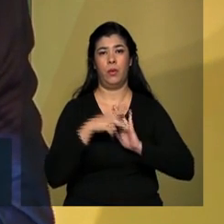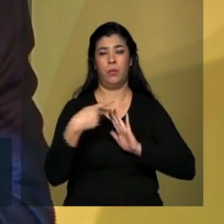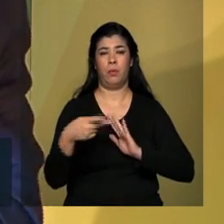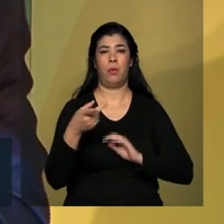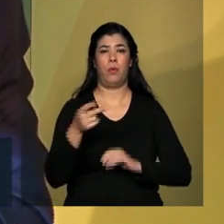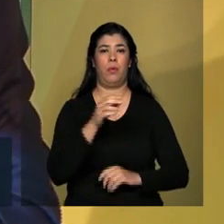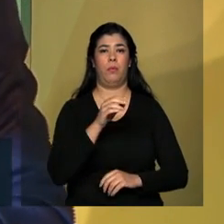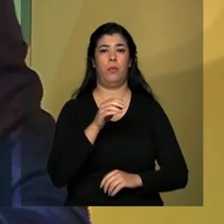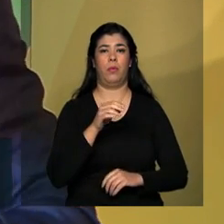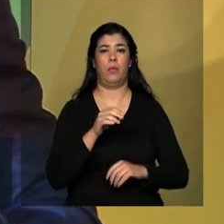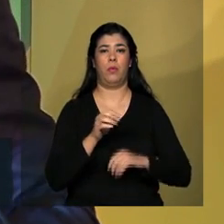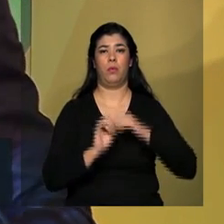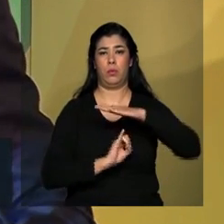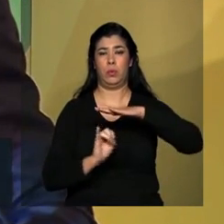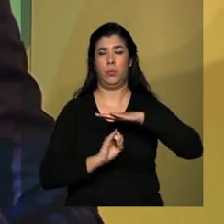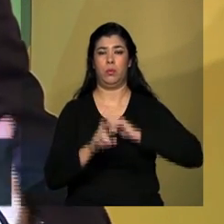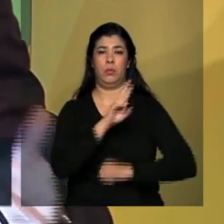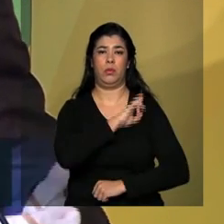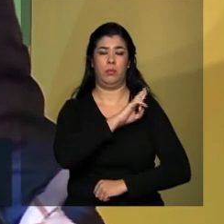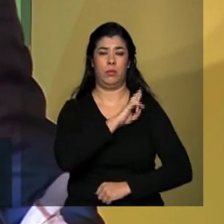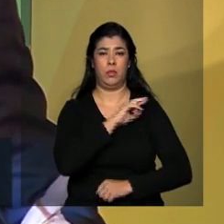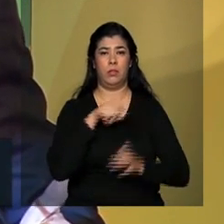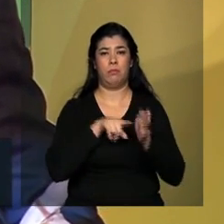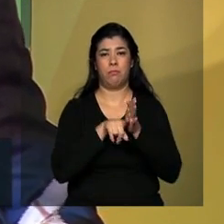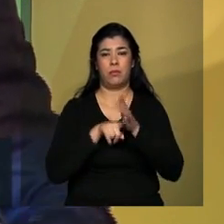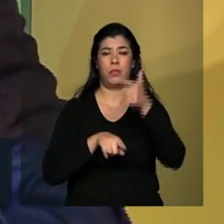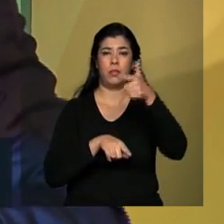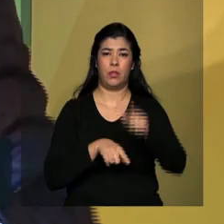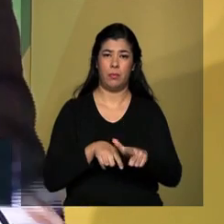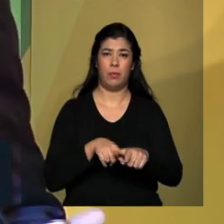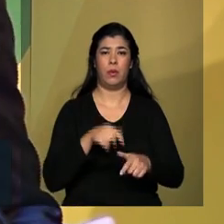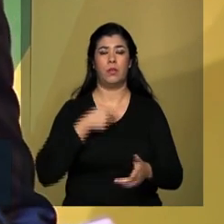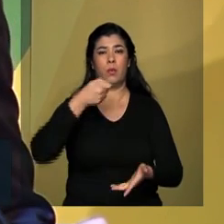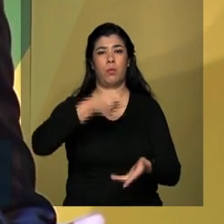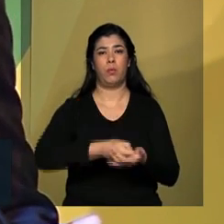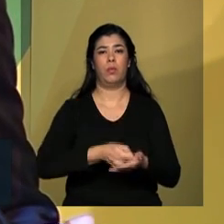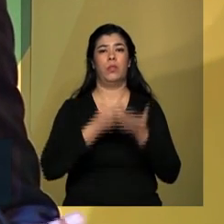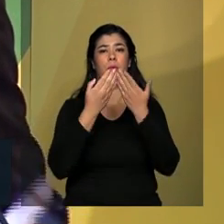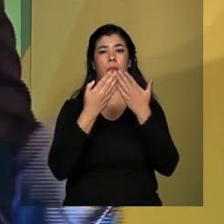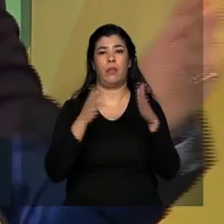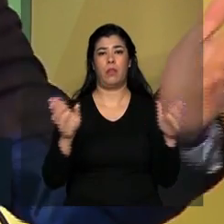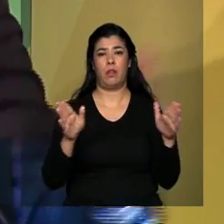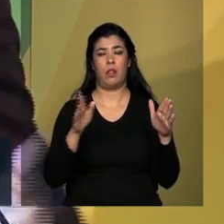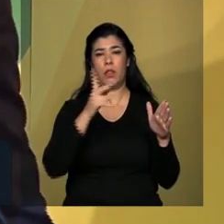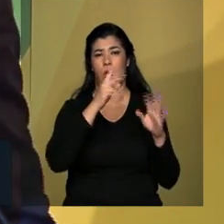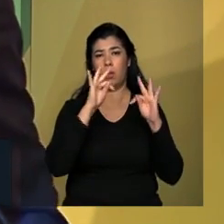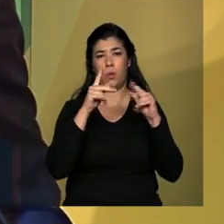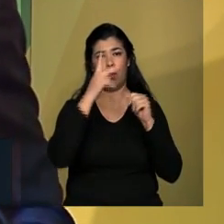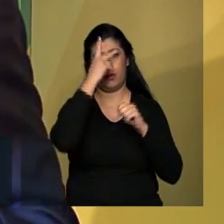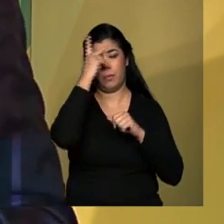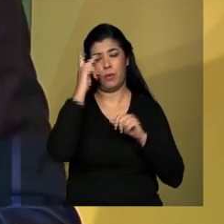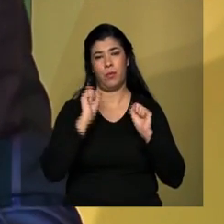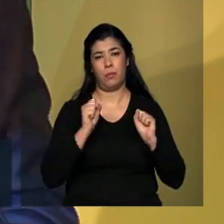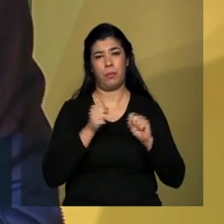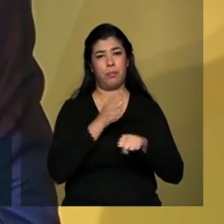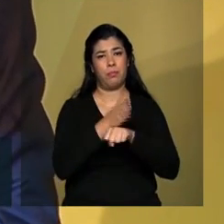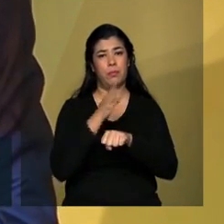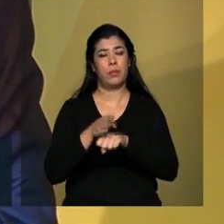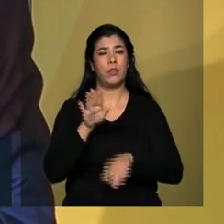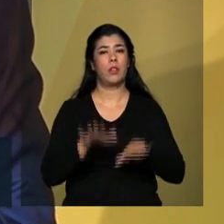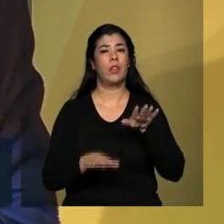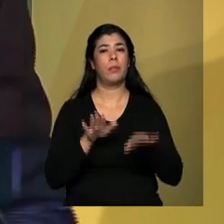analisa essa e oferece o leilão. Depois temos o leilão, novamente, outro processo aberto, todos podem participar. E dependendo do